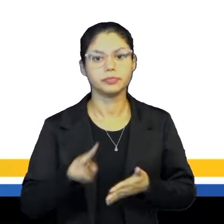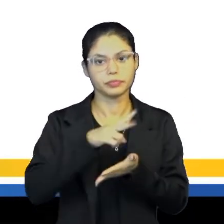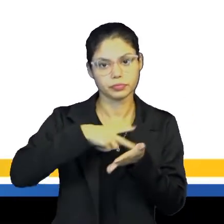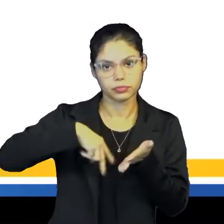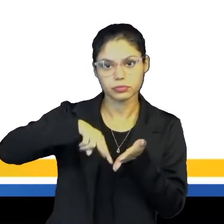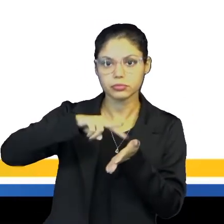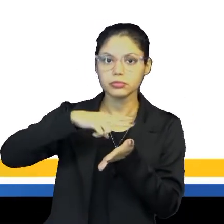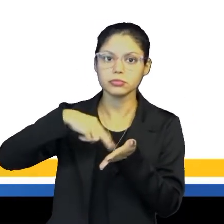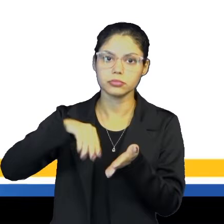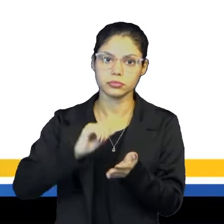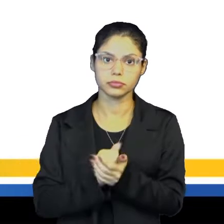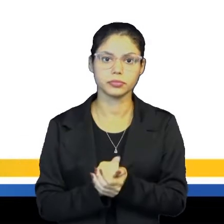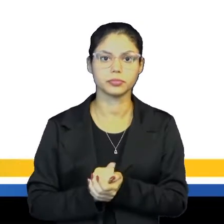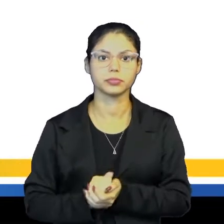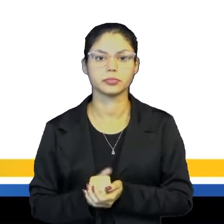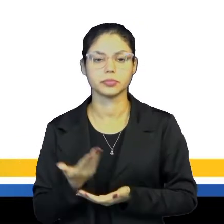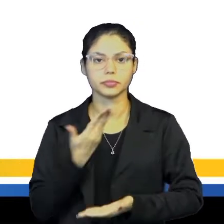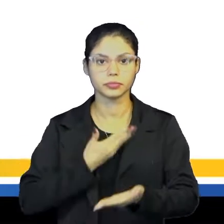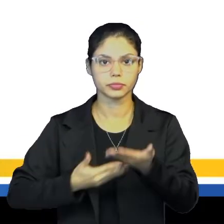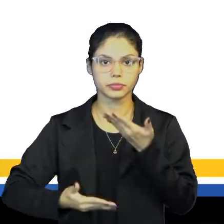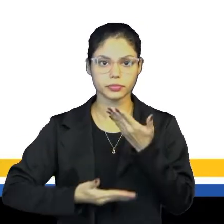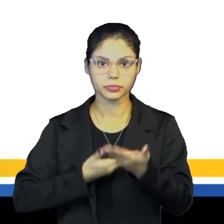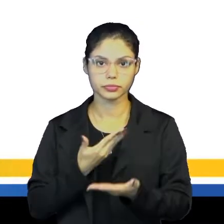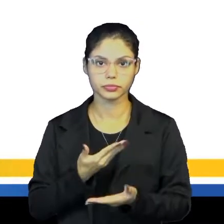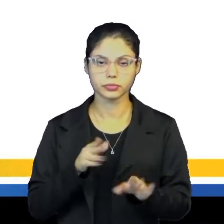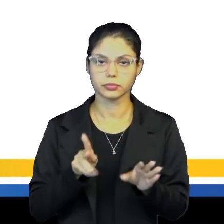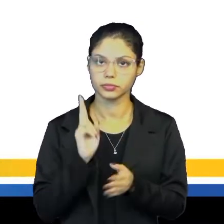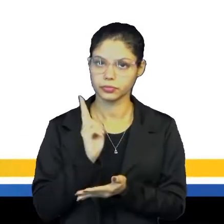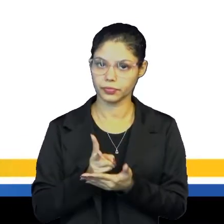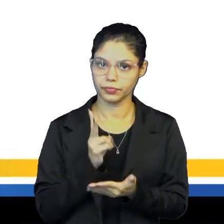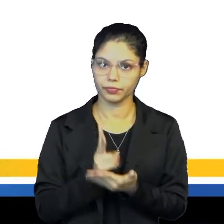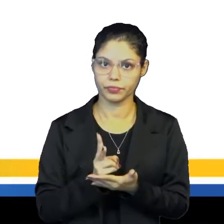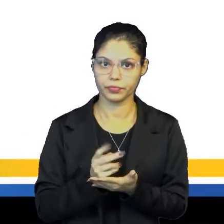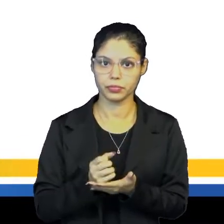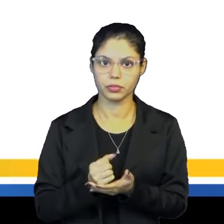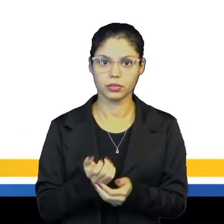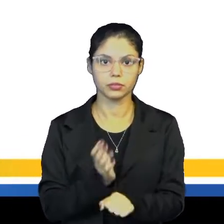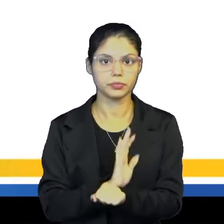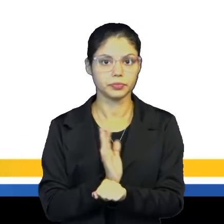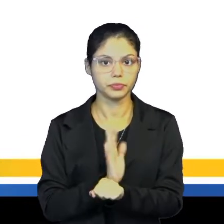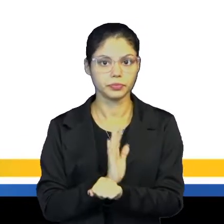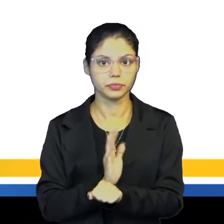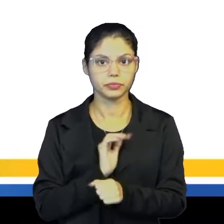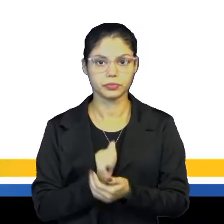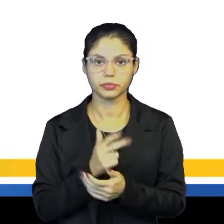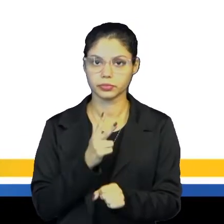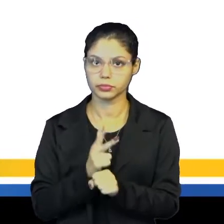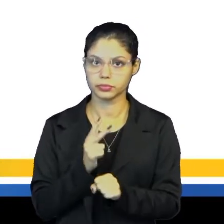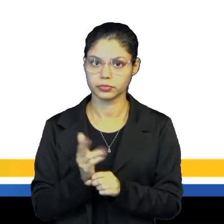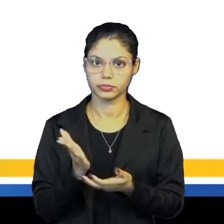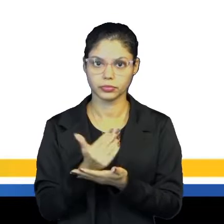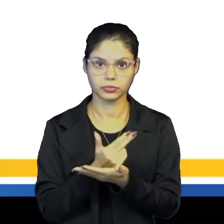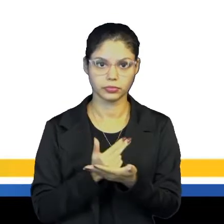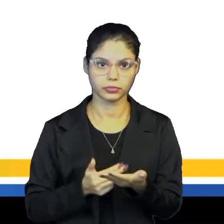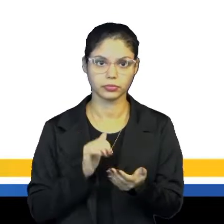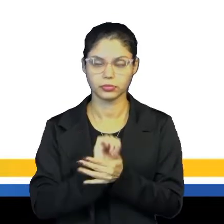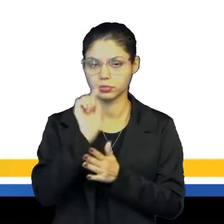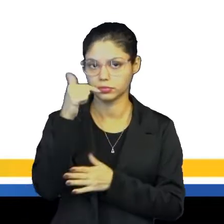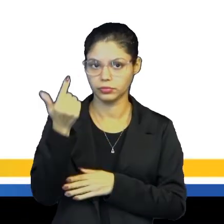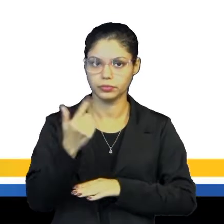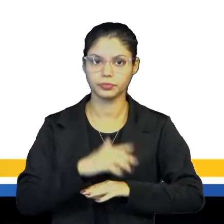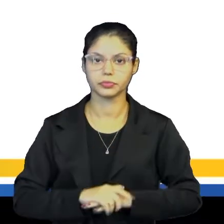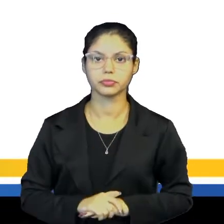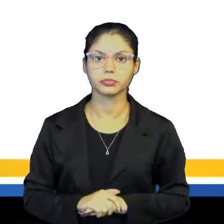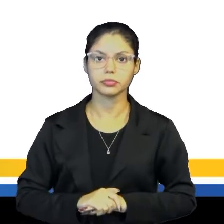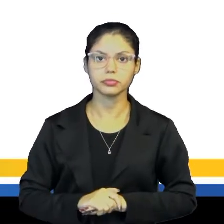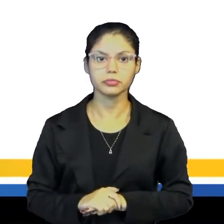dança aí, e da arte interativa, ou mesmo do cinema e do videoarte, e entre outros,